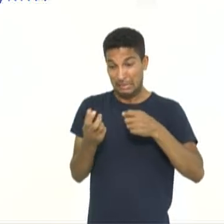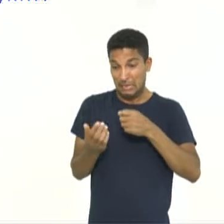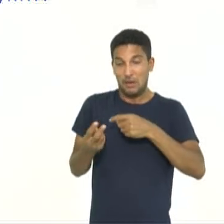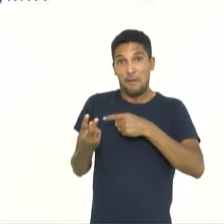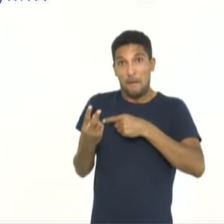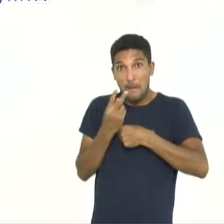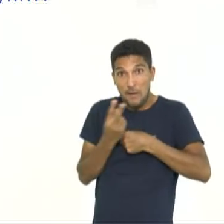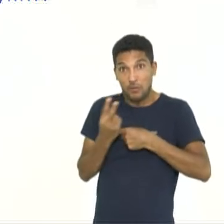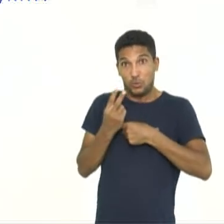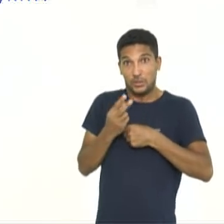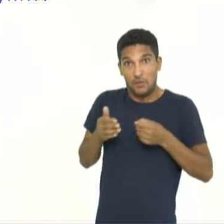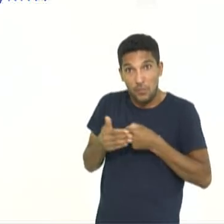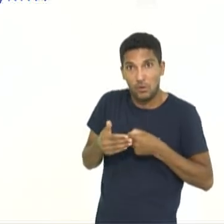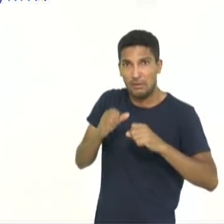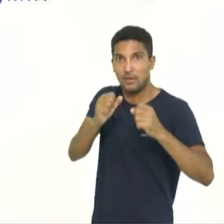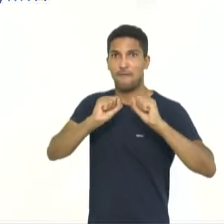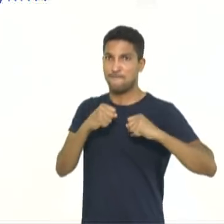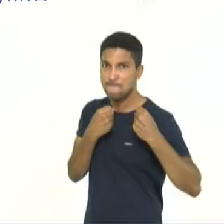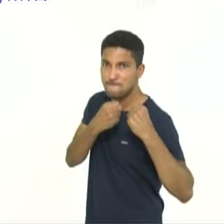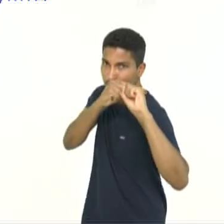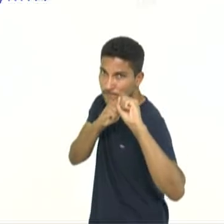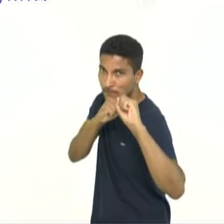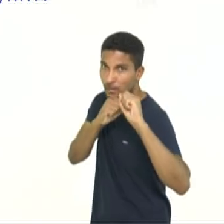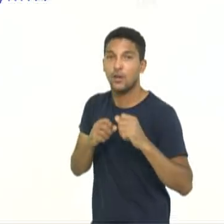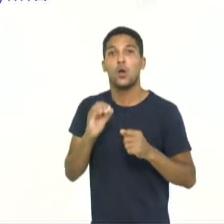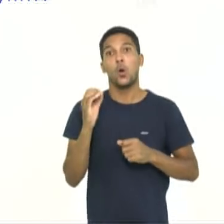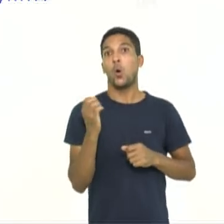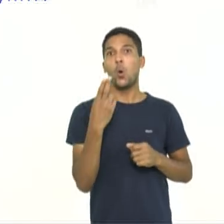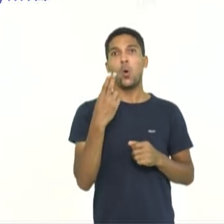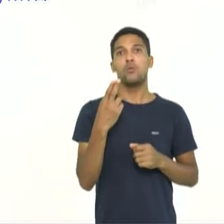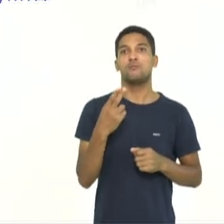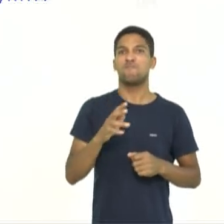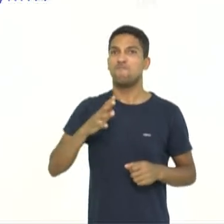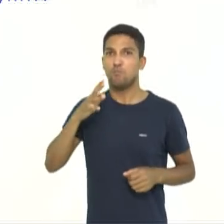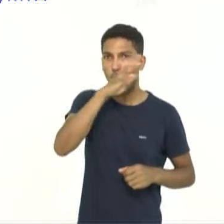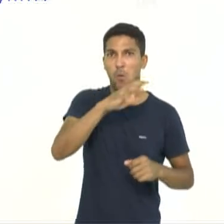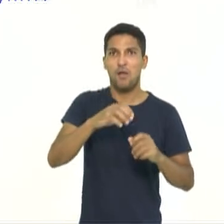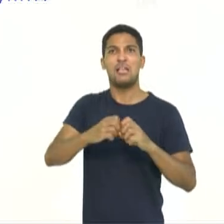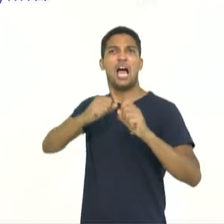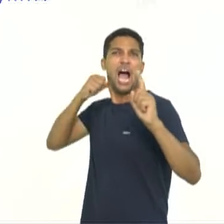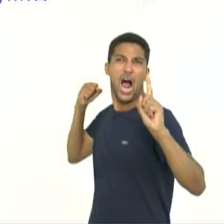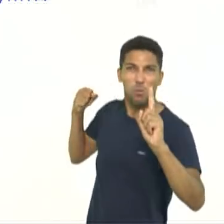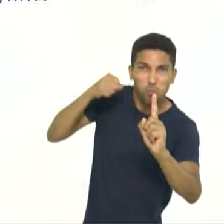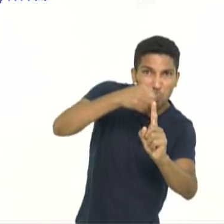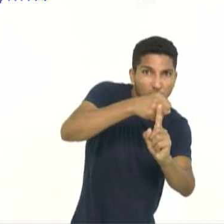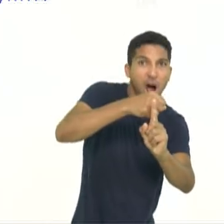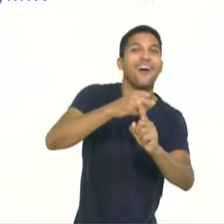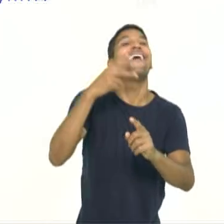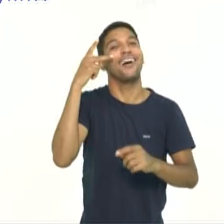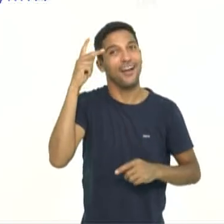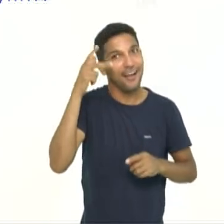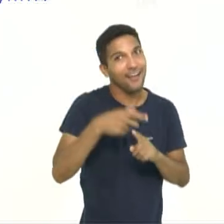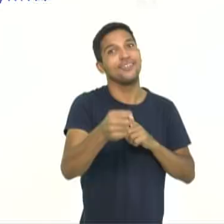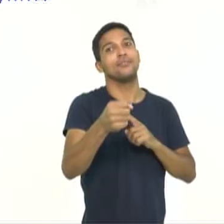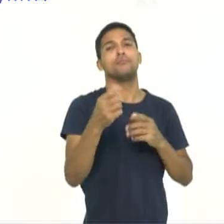entender melhor, tá bom? Hoje nós estamos só fazendo um apanhado assim geral de todas essas